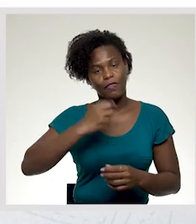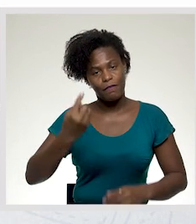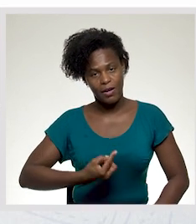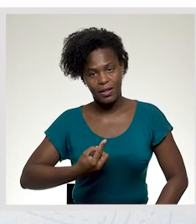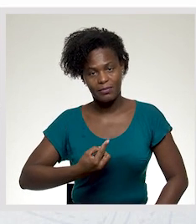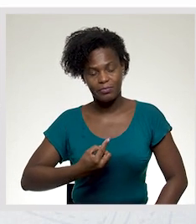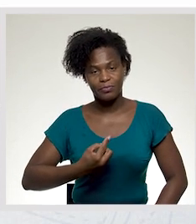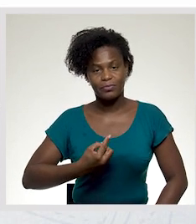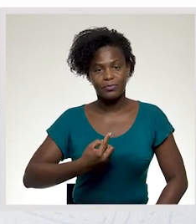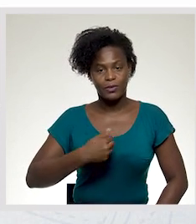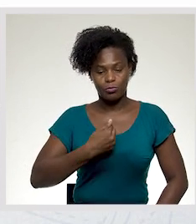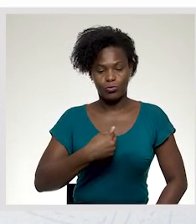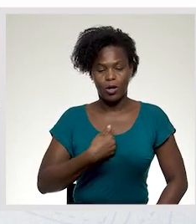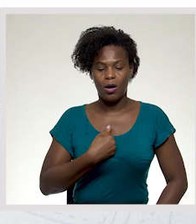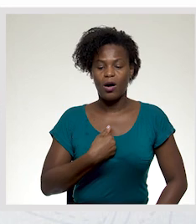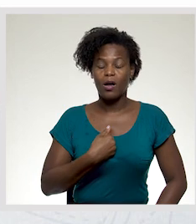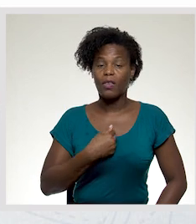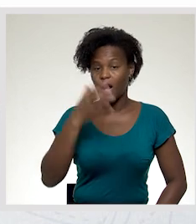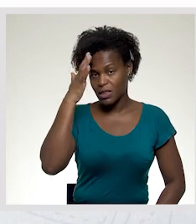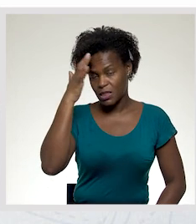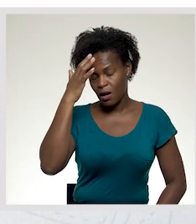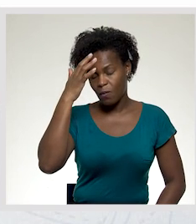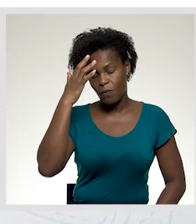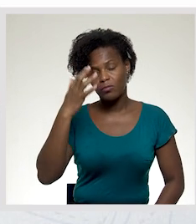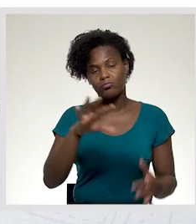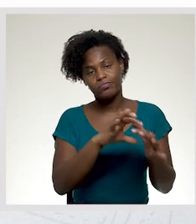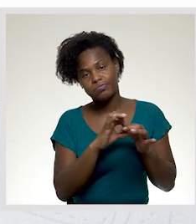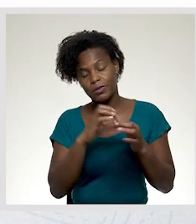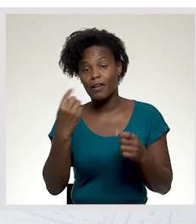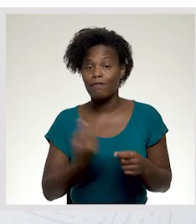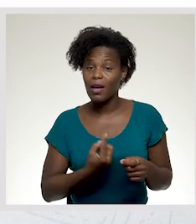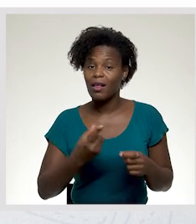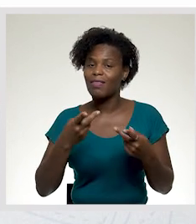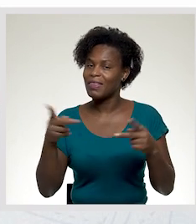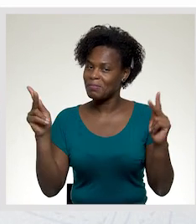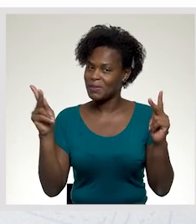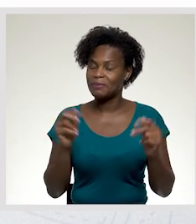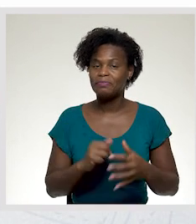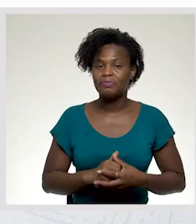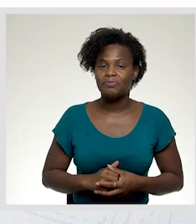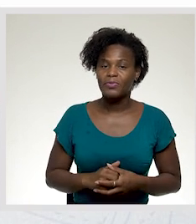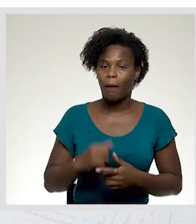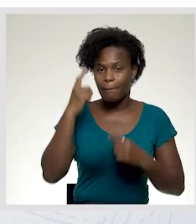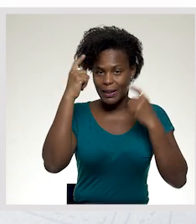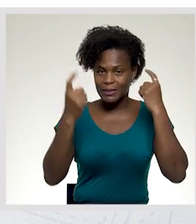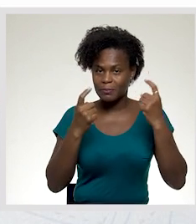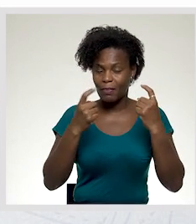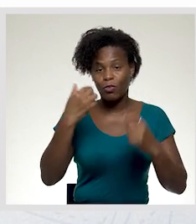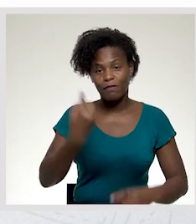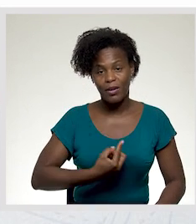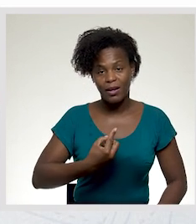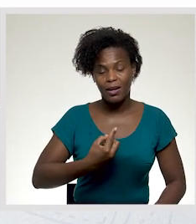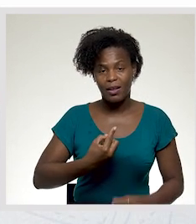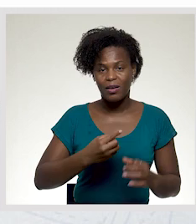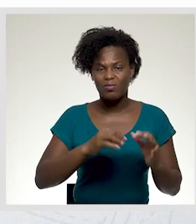dever, autocoerção da razão que concilia dever e liberdade. O pensamento do